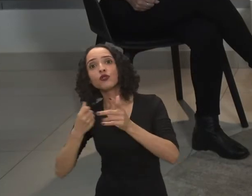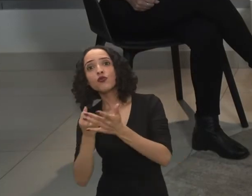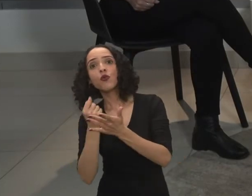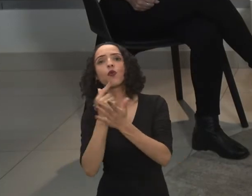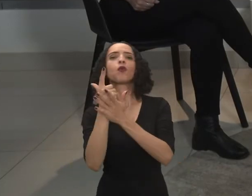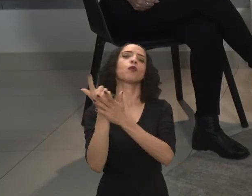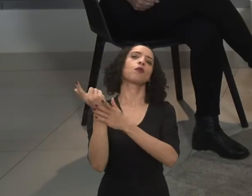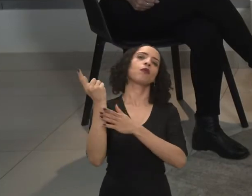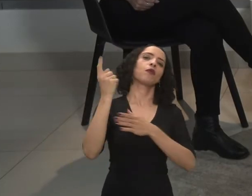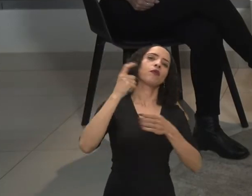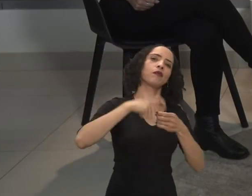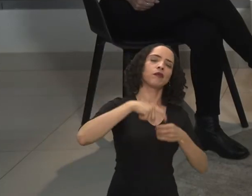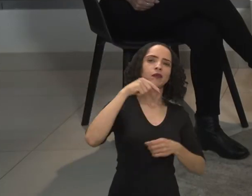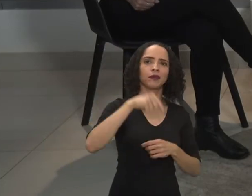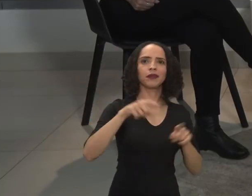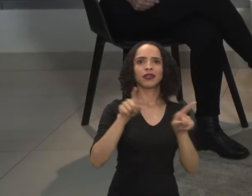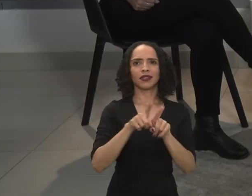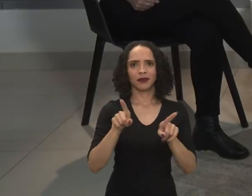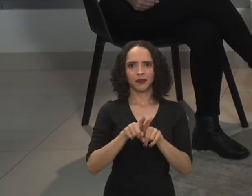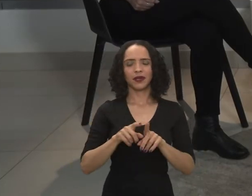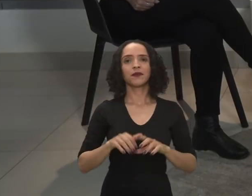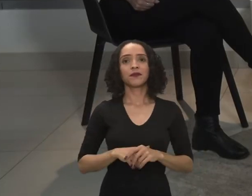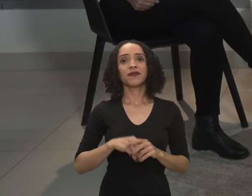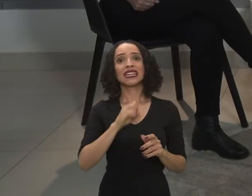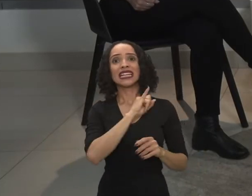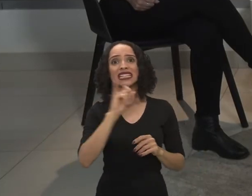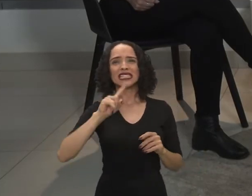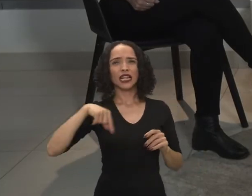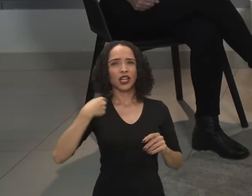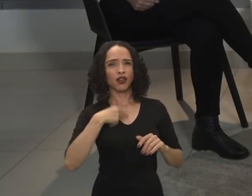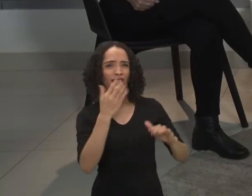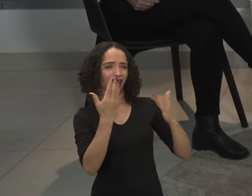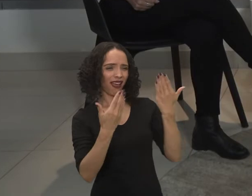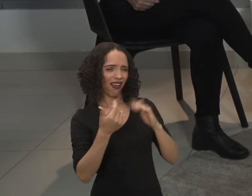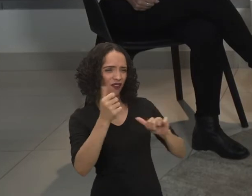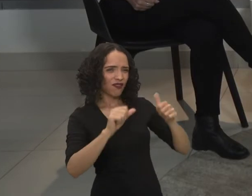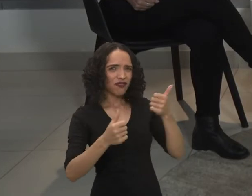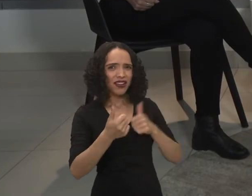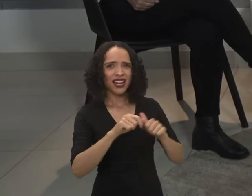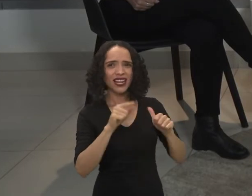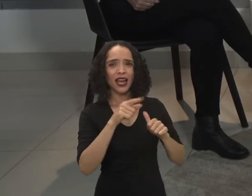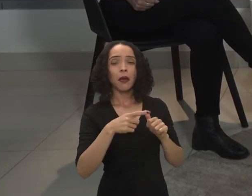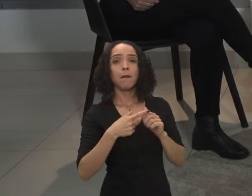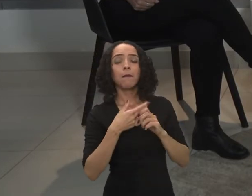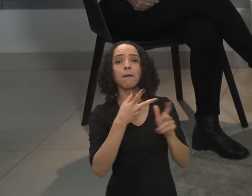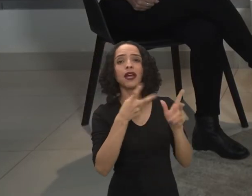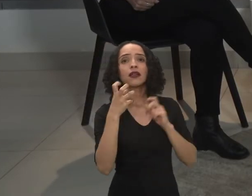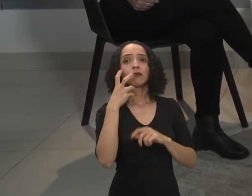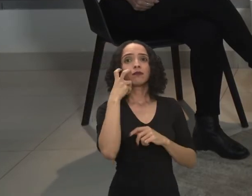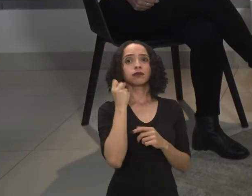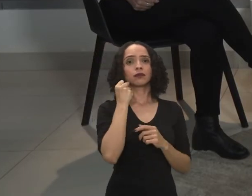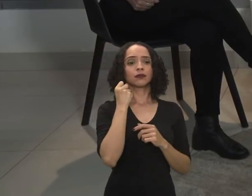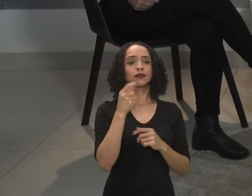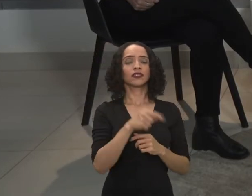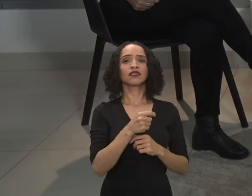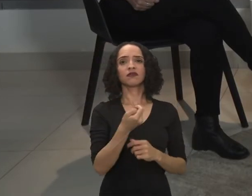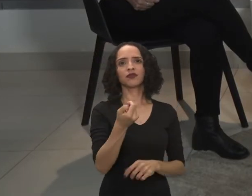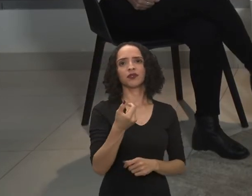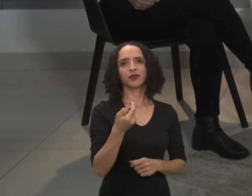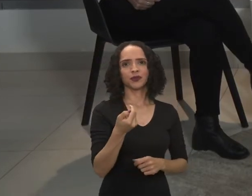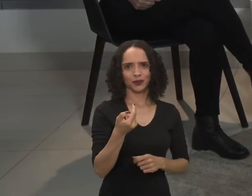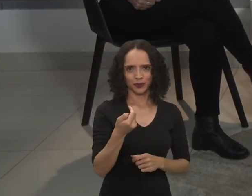grandes importadores. Então, eu não sei, se a gente colocar isso no papel, a gente vai ver que esse